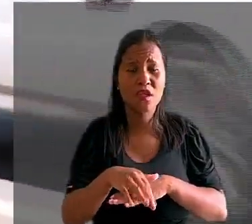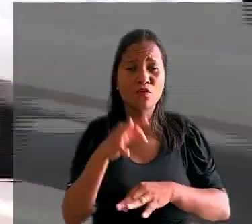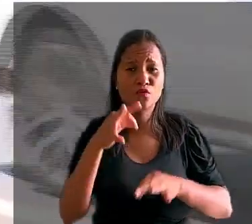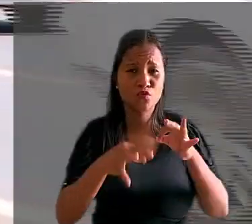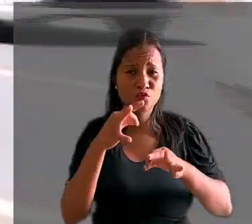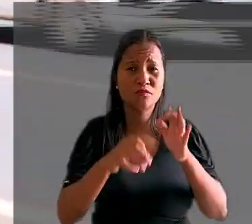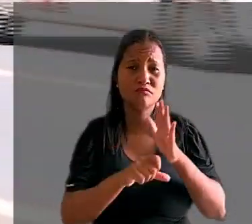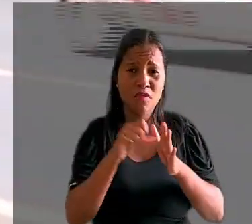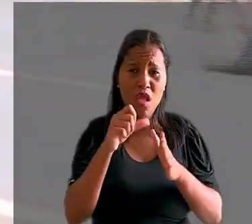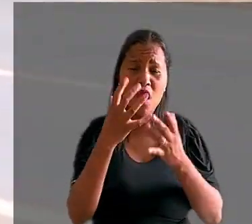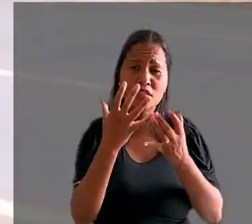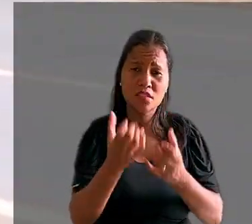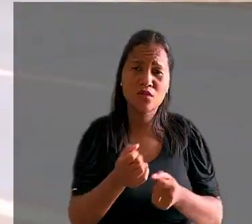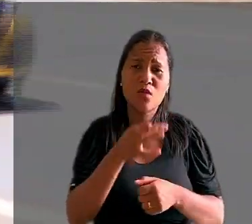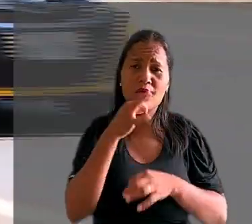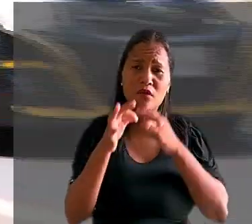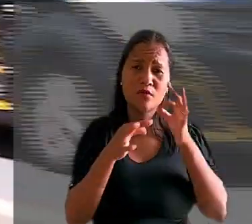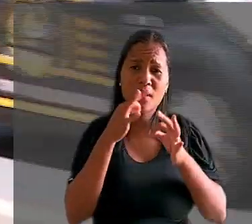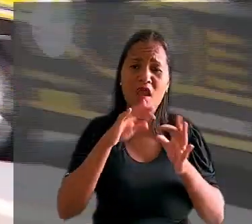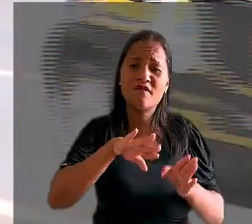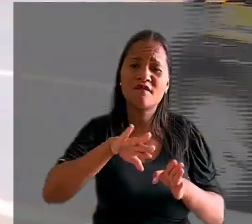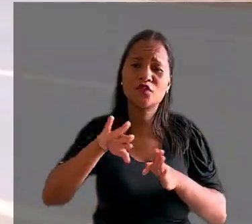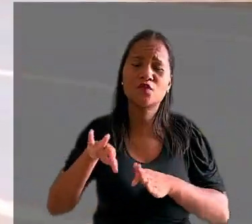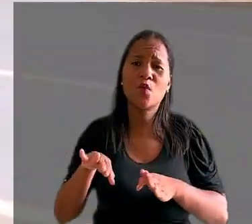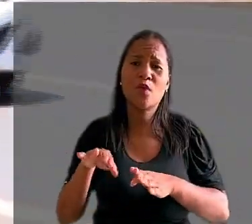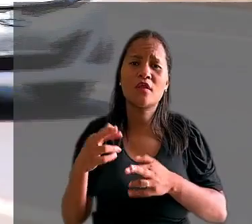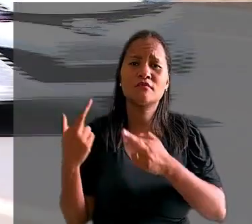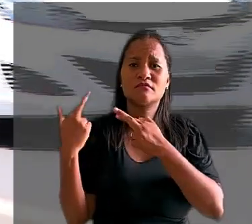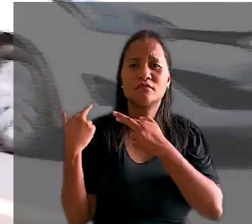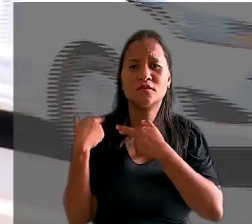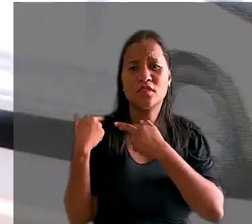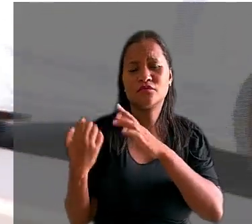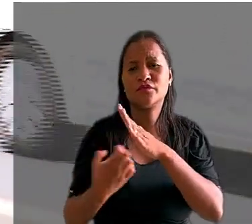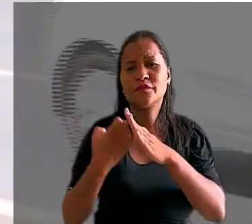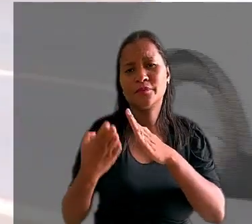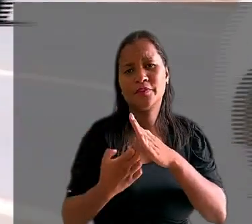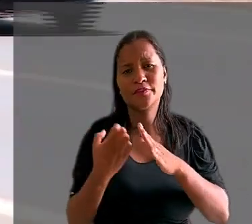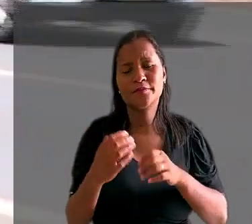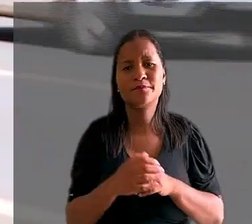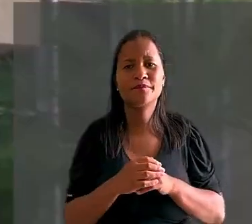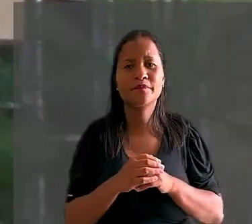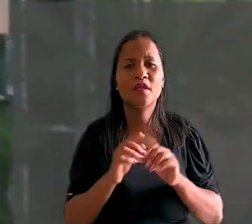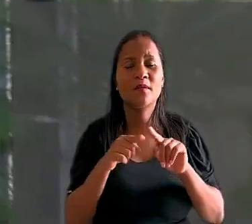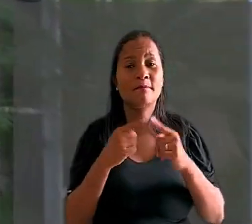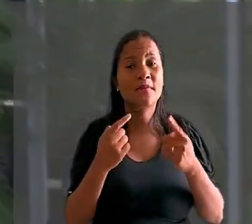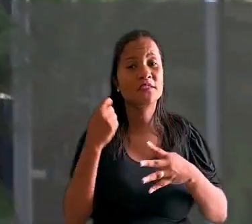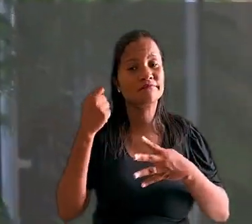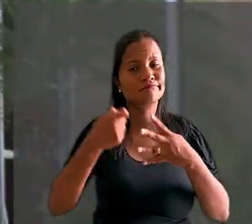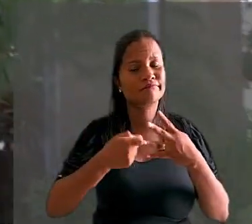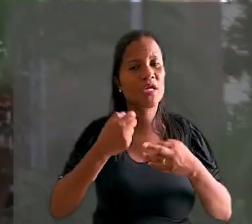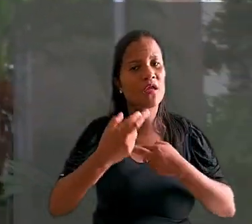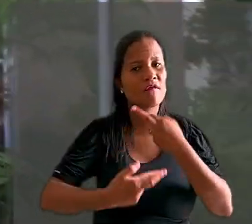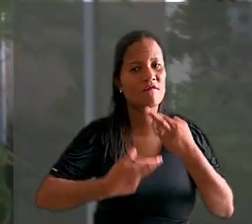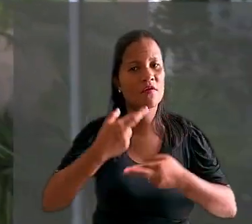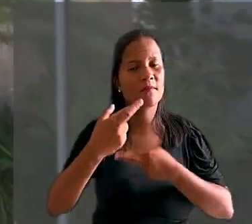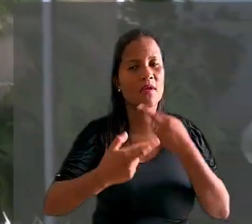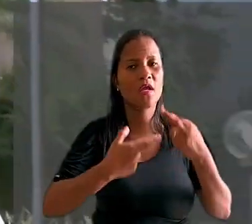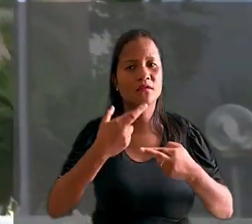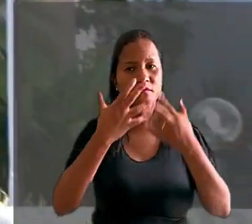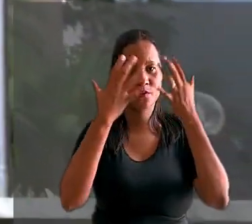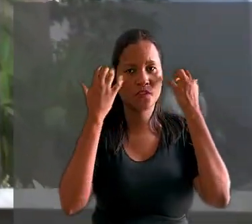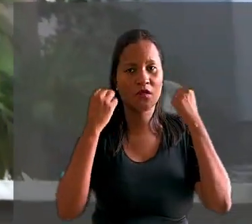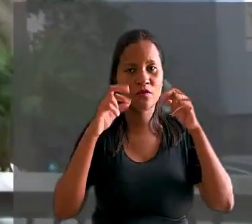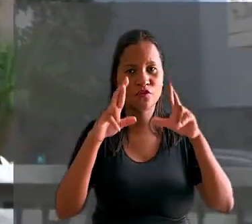primeiro grau acolheu os argumentos e afastou a responsabilidade civil da empresa. Mas a sentença foi reformada